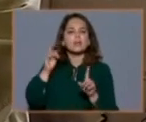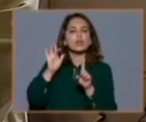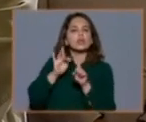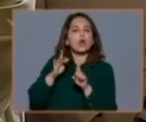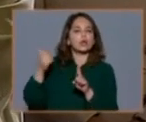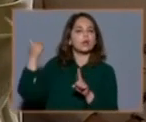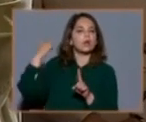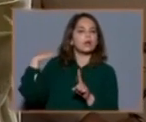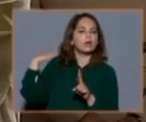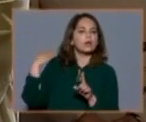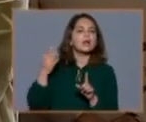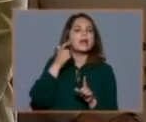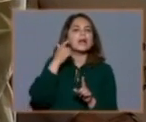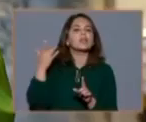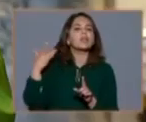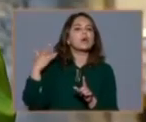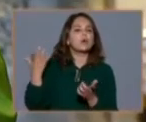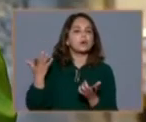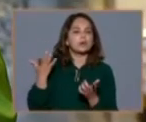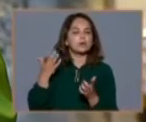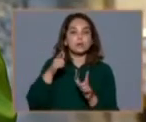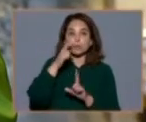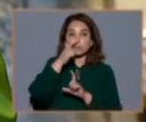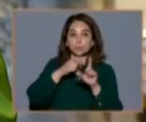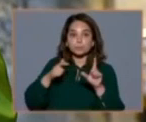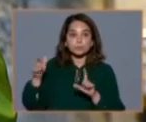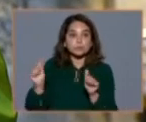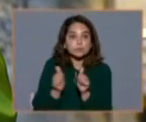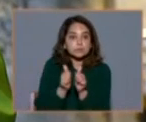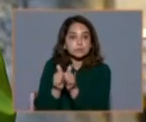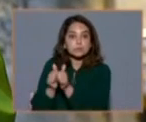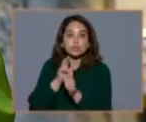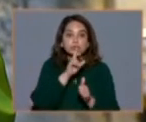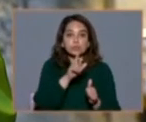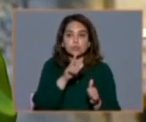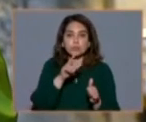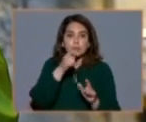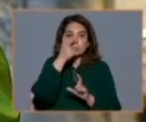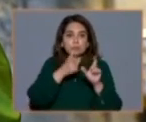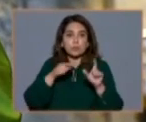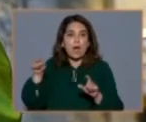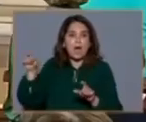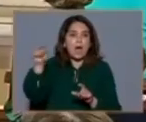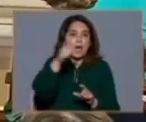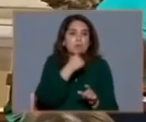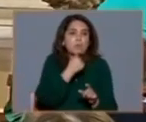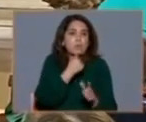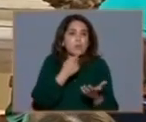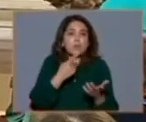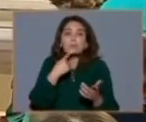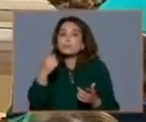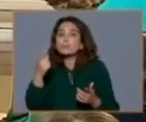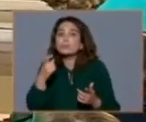nas minhas vestes? Os discípulos responderam-lhe: vês a multidão que te aperta e perguntas